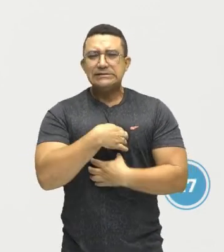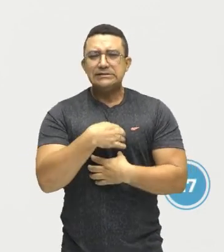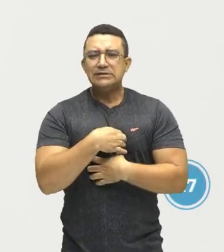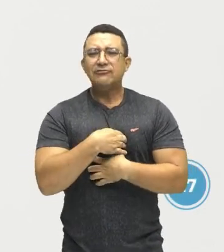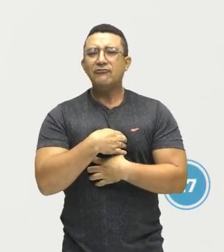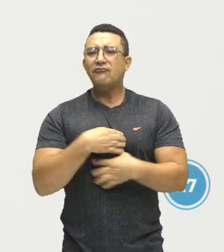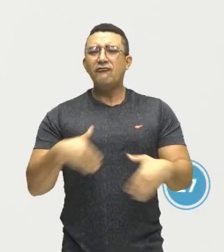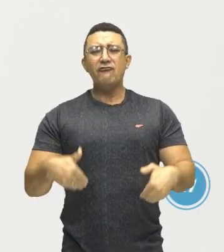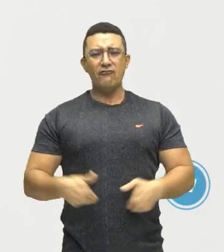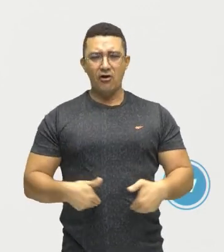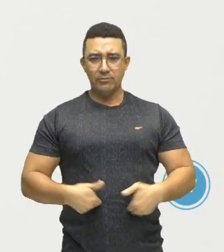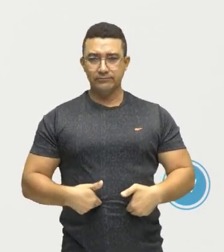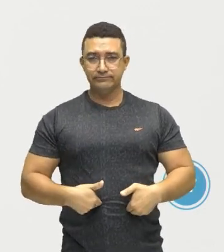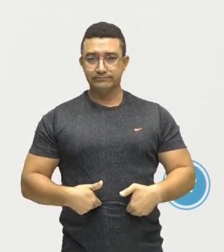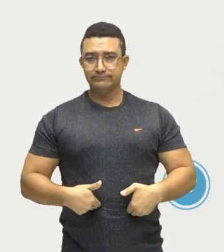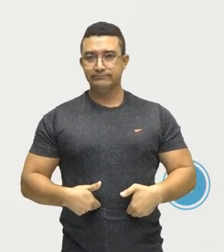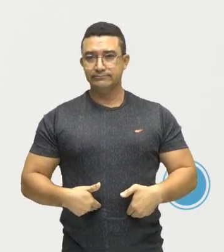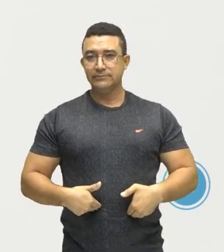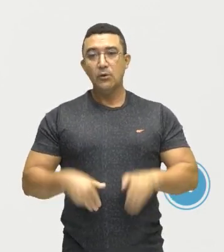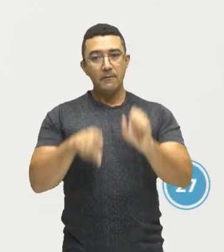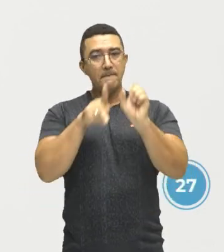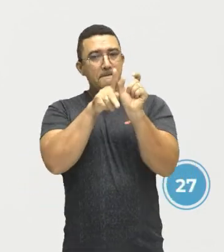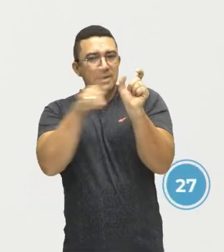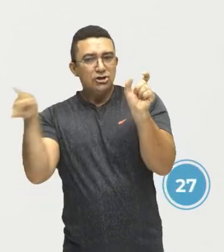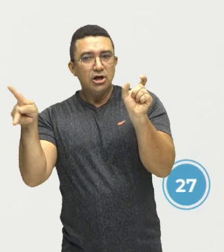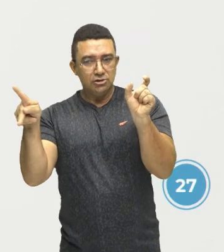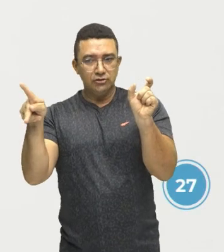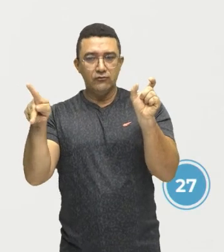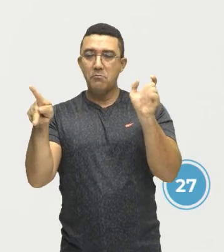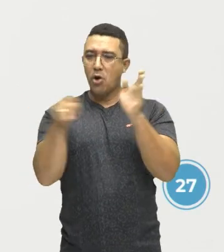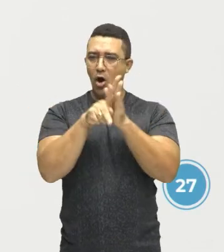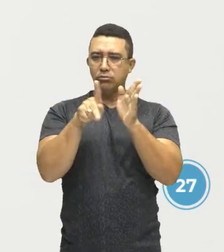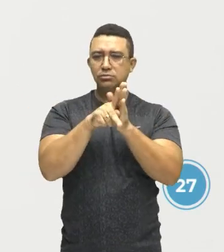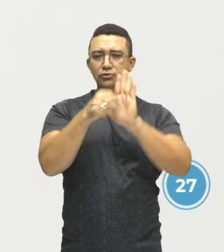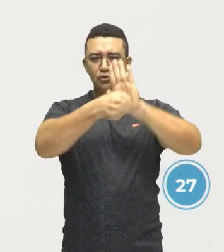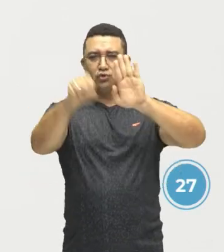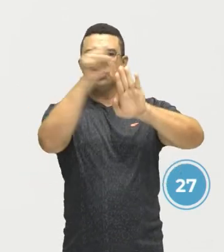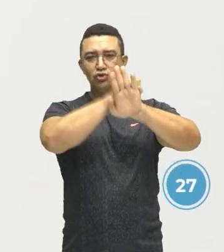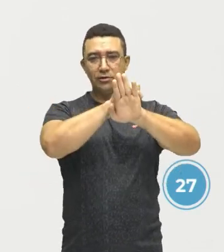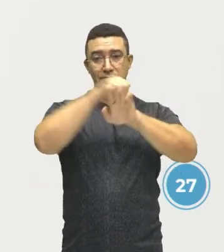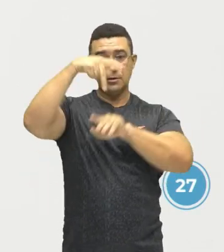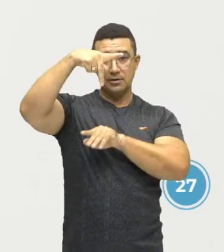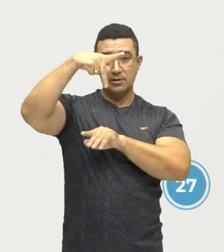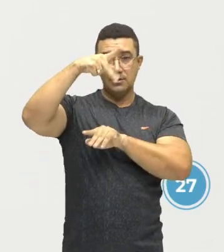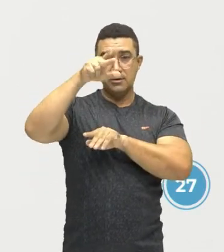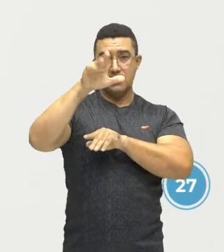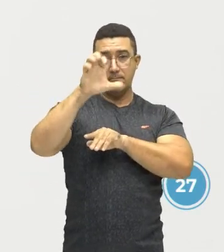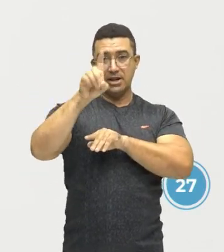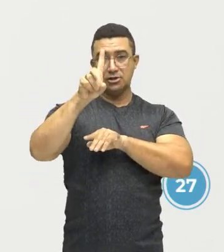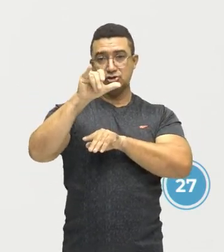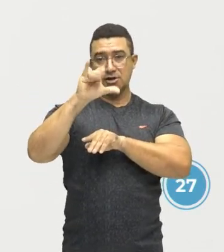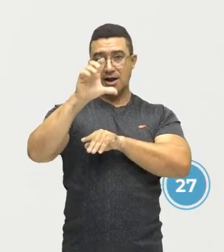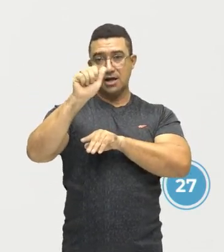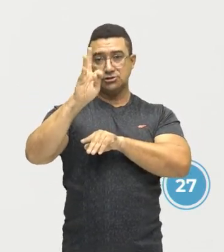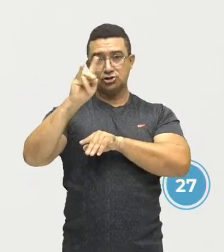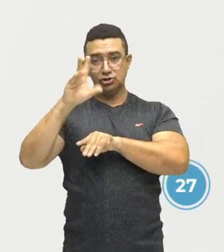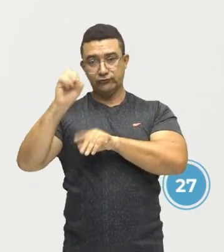É o predicativo, está aqui o predicativo do sujeito. O predicativo do nosso sujeito, a característica do nosso sujeito